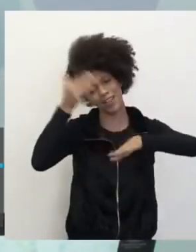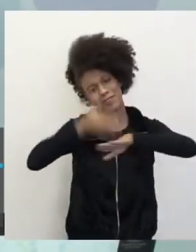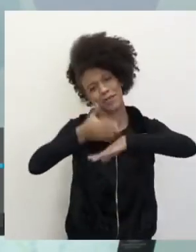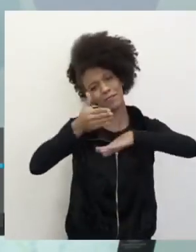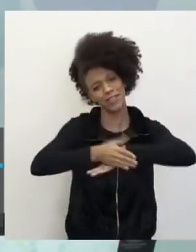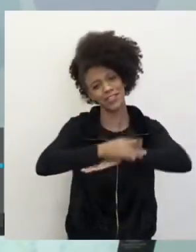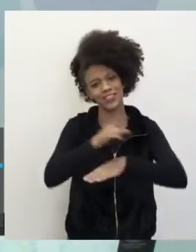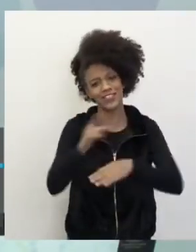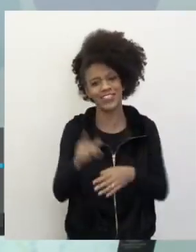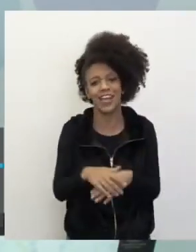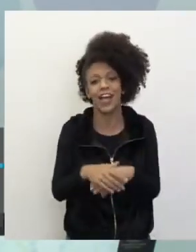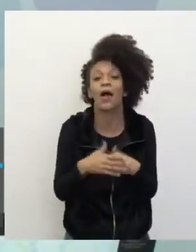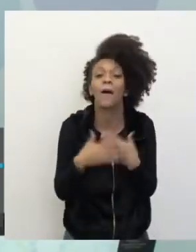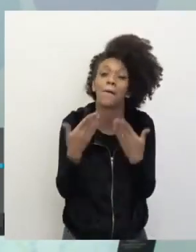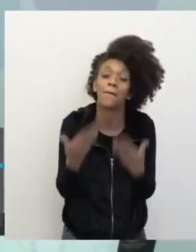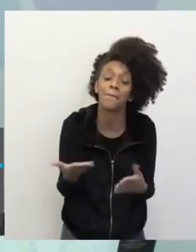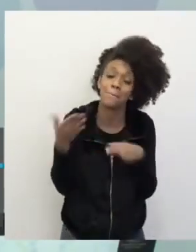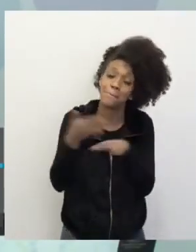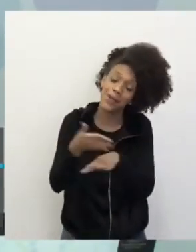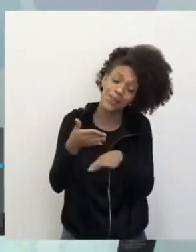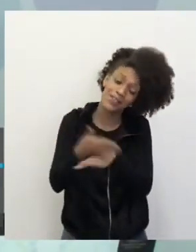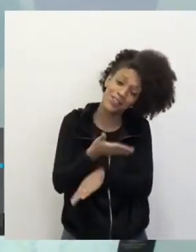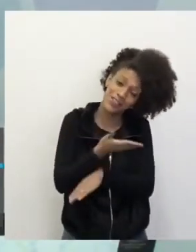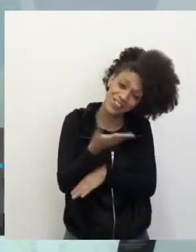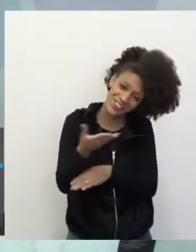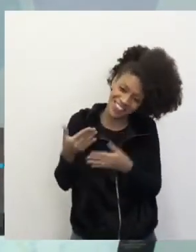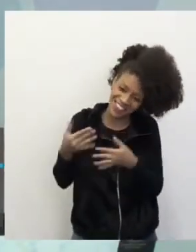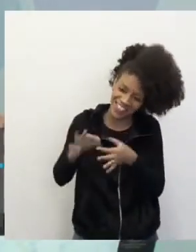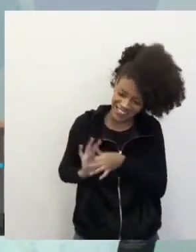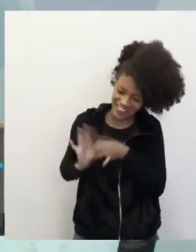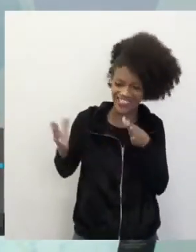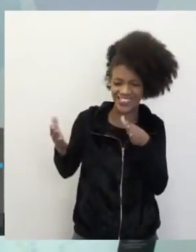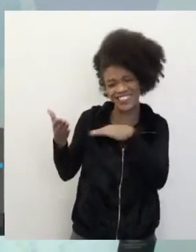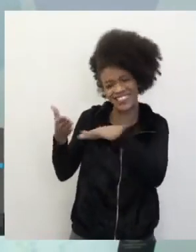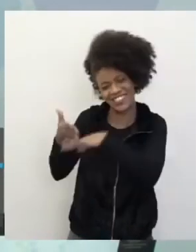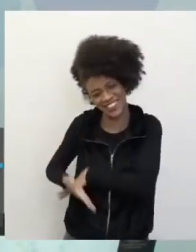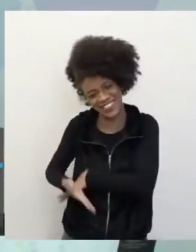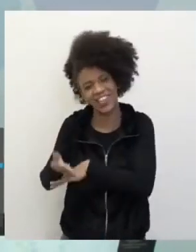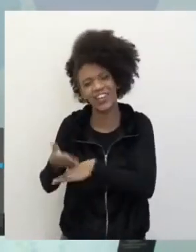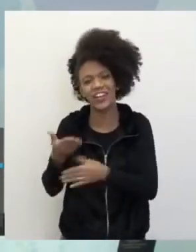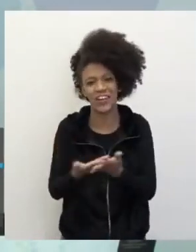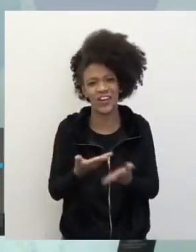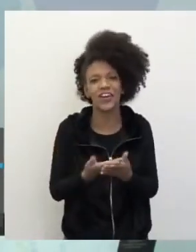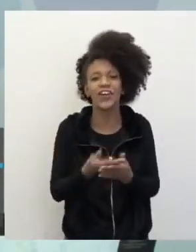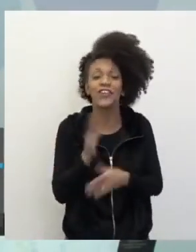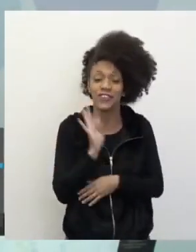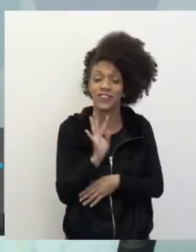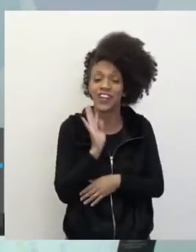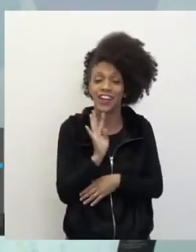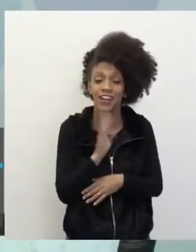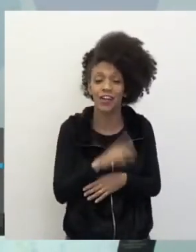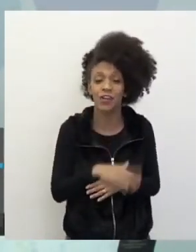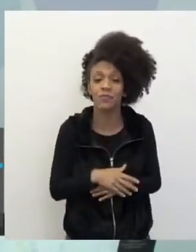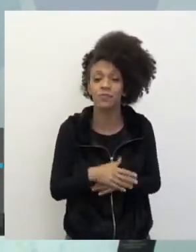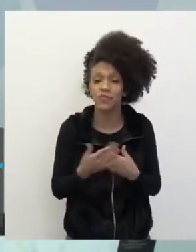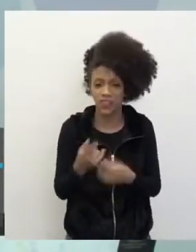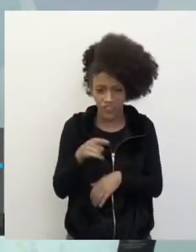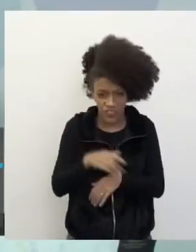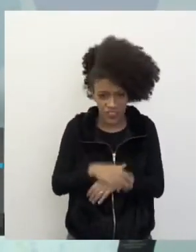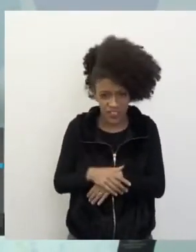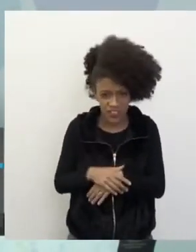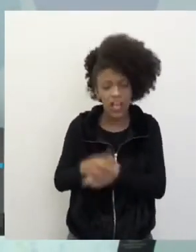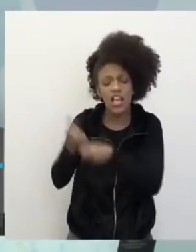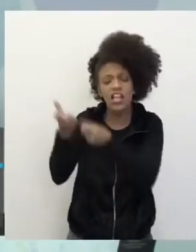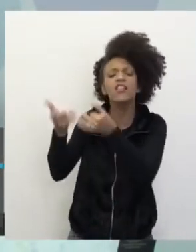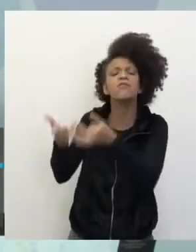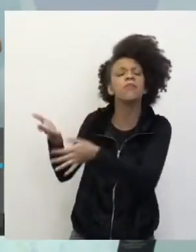vocês, pela participação que vocês me permitiram fazer lá na aula de vocês. Foi muito legal. Gente, vocês estão aí no chat?